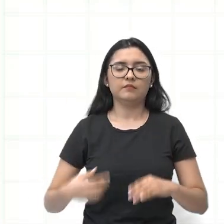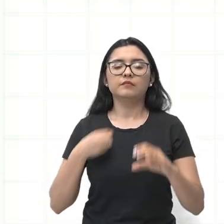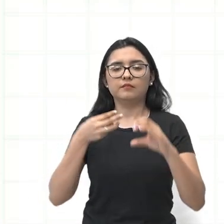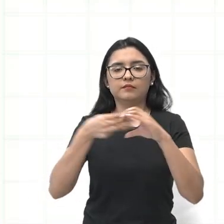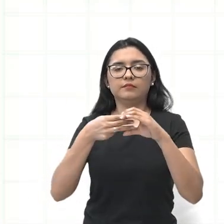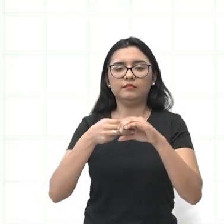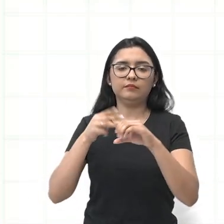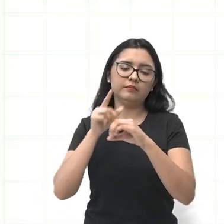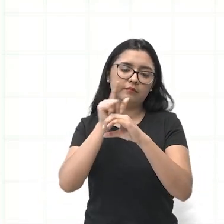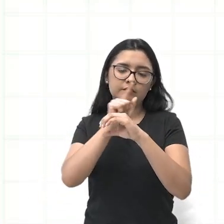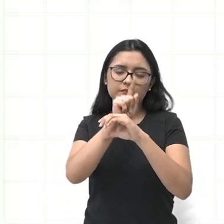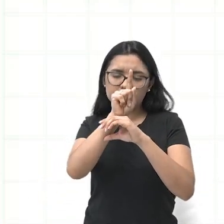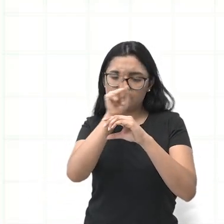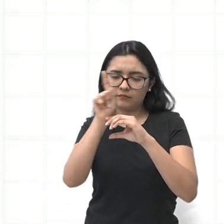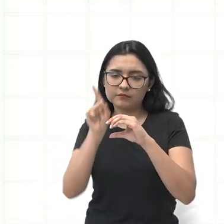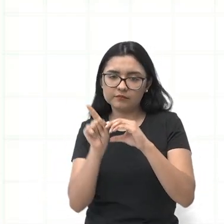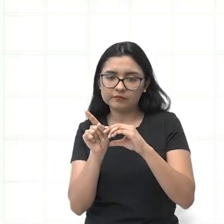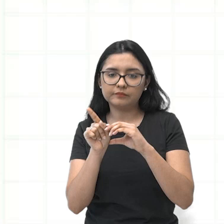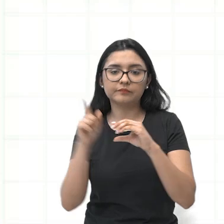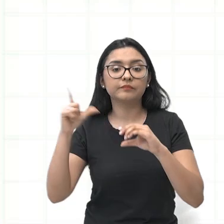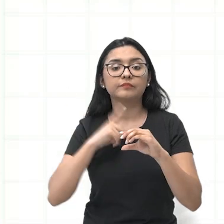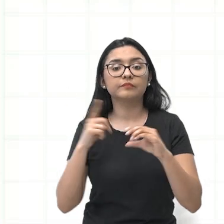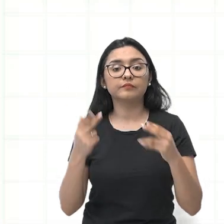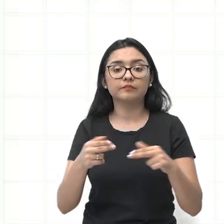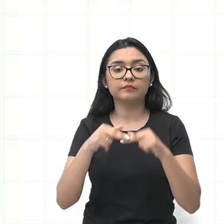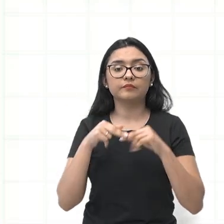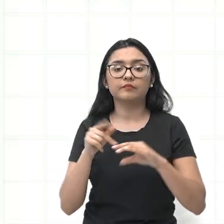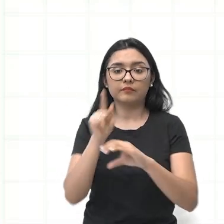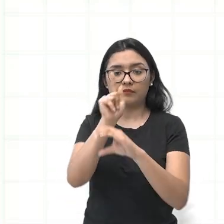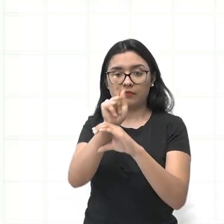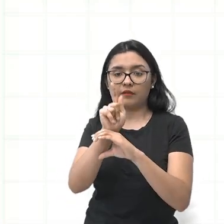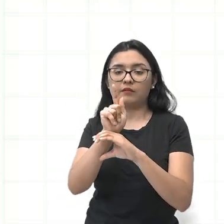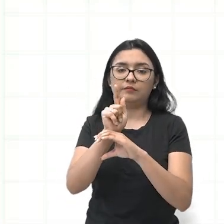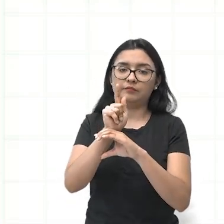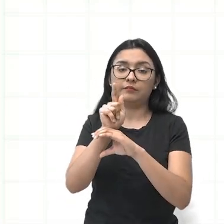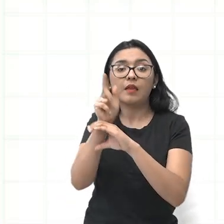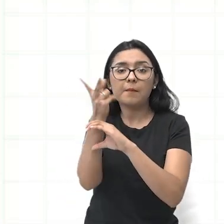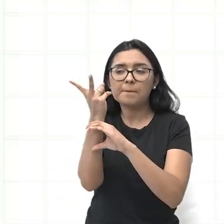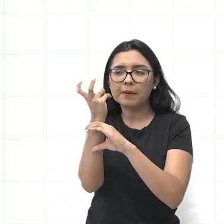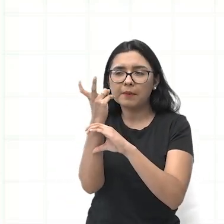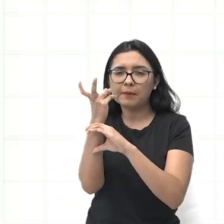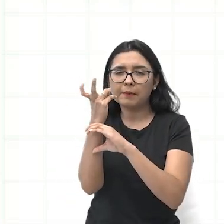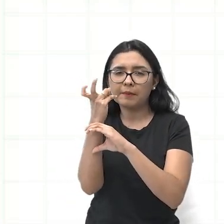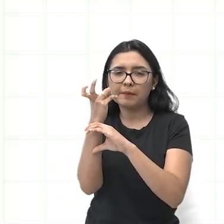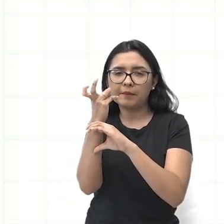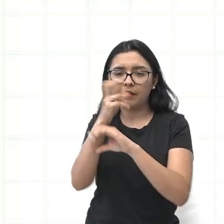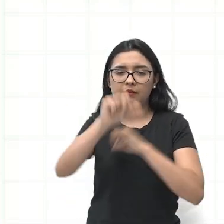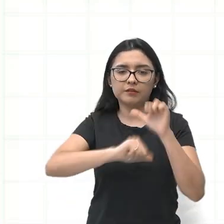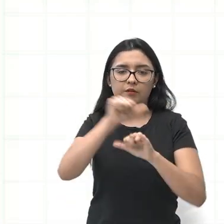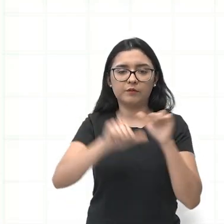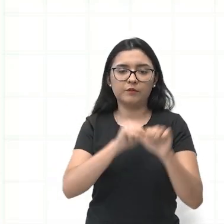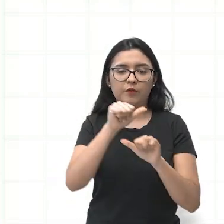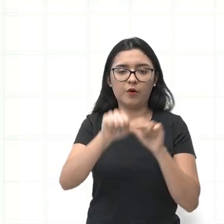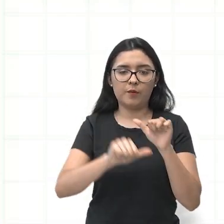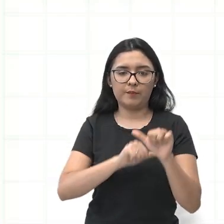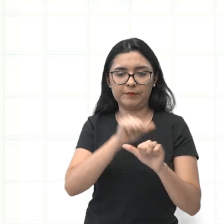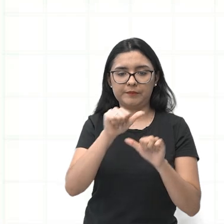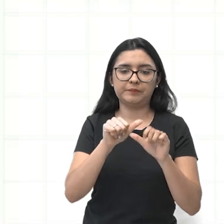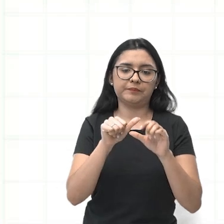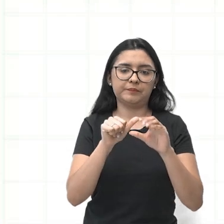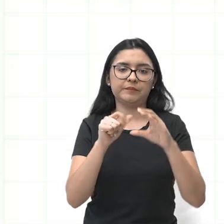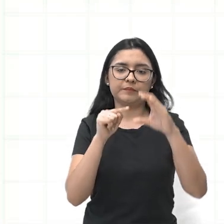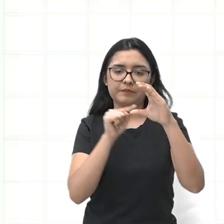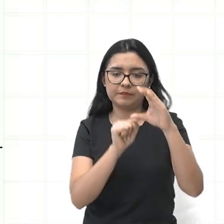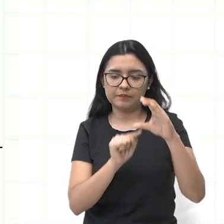tem cílios. E aí ela recebe o som, transforma em impulso nervoso que